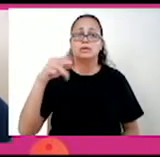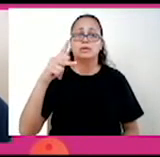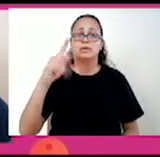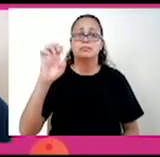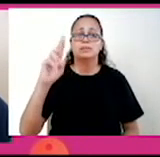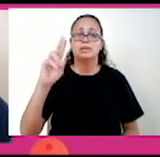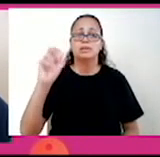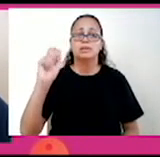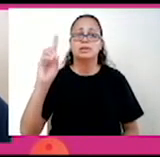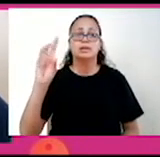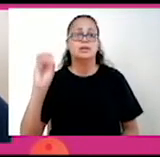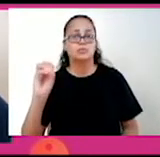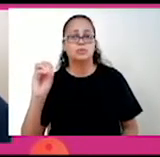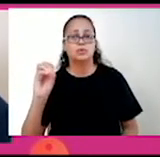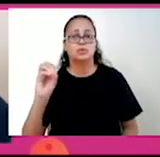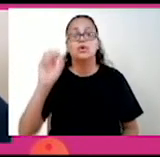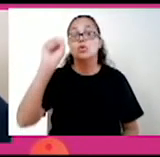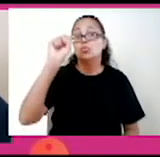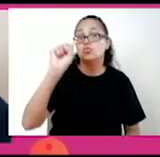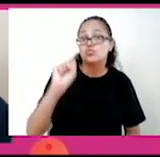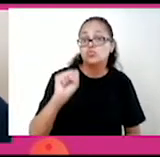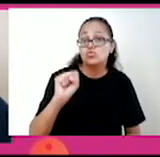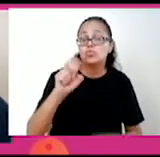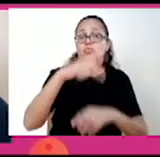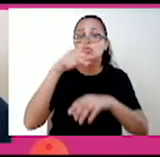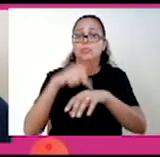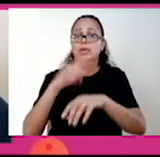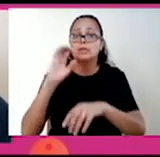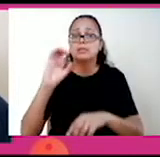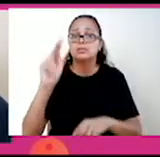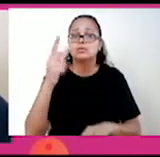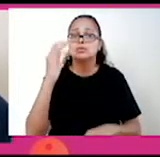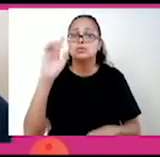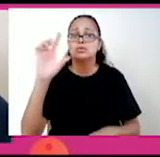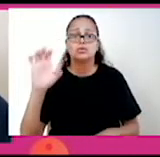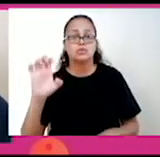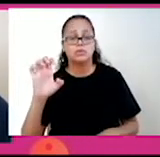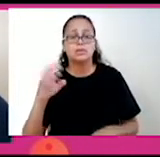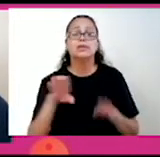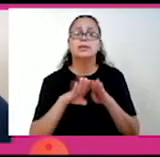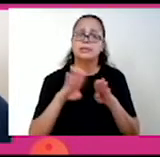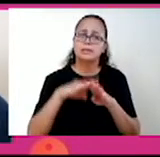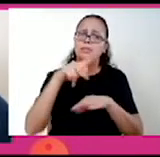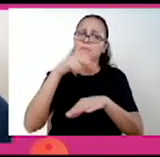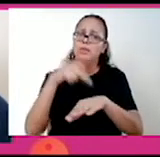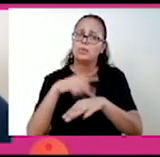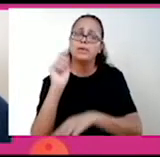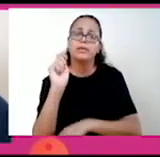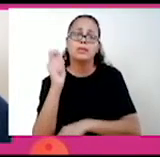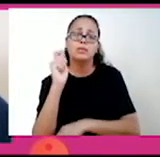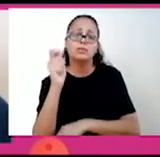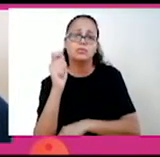clima temperado, ele ocorre no extremo sul do Chile e em pequenas porções da Argentina. Ele está aqui embaixo, olha aqui,